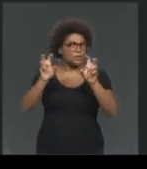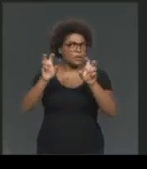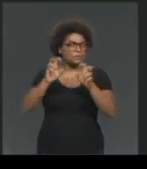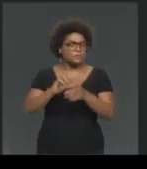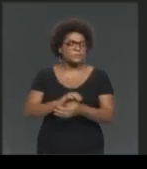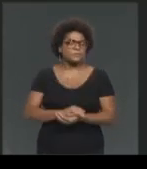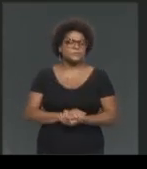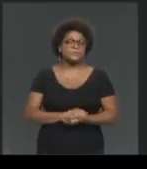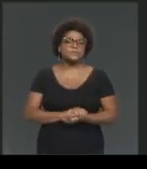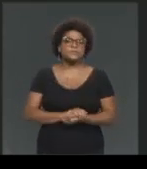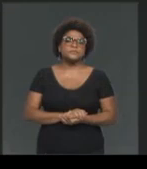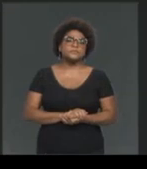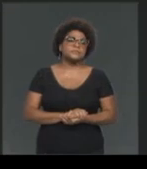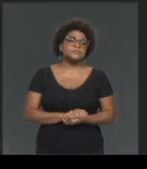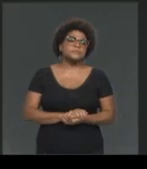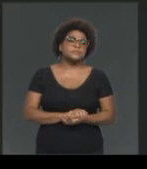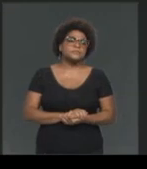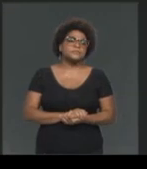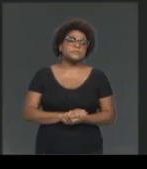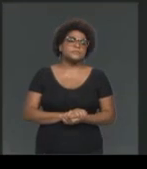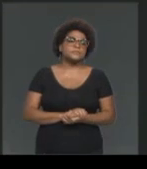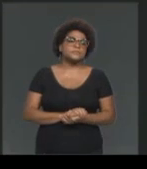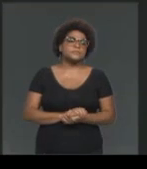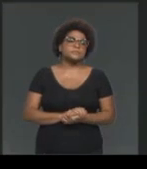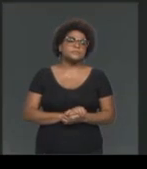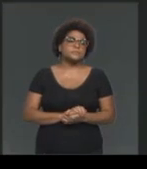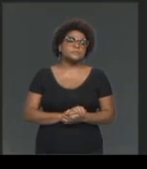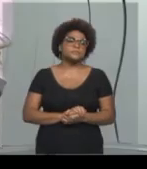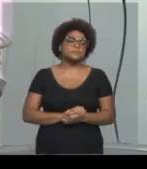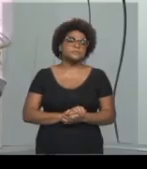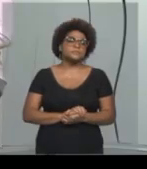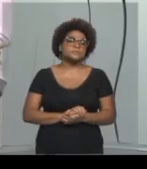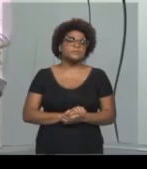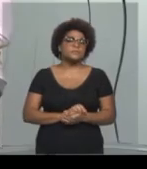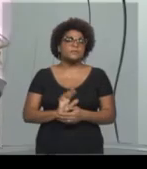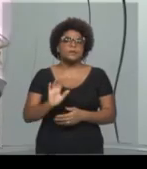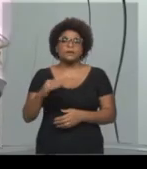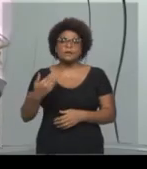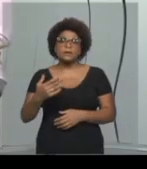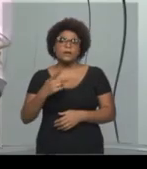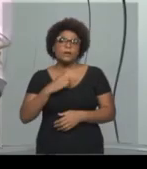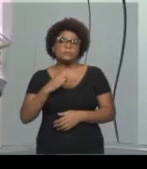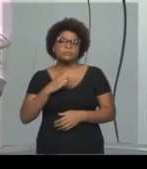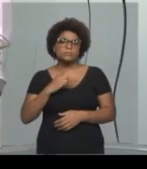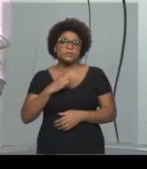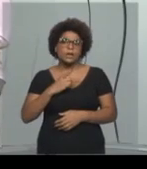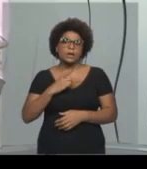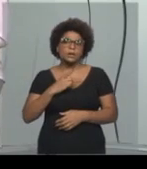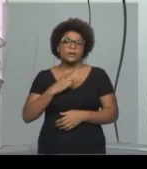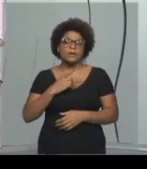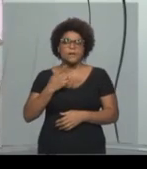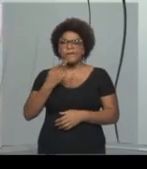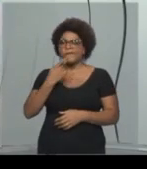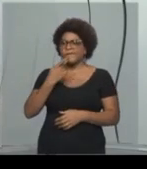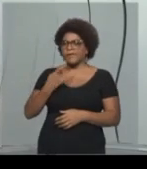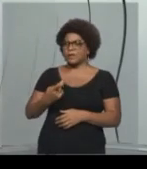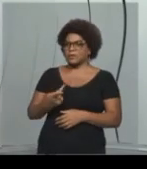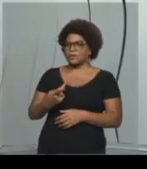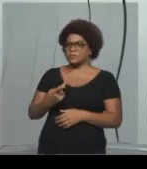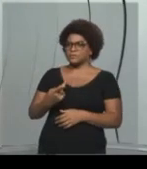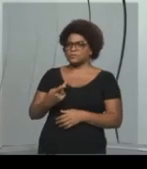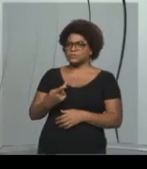as possibilidades. Então, a gente tem aqui que os meios de comunicação